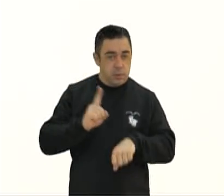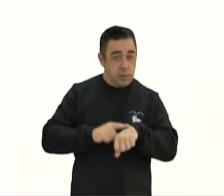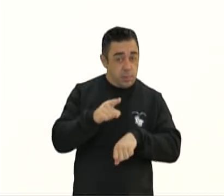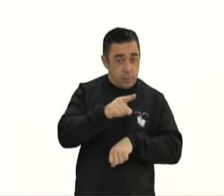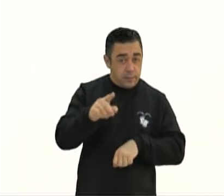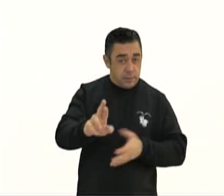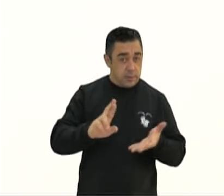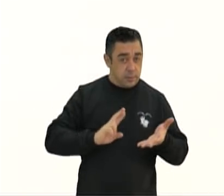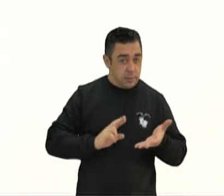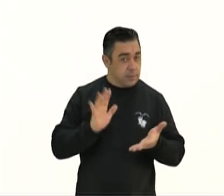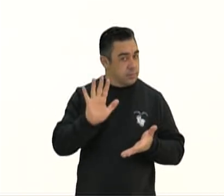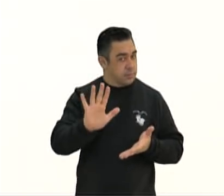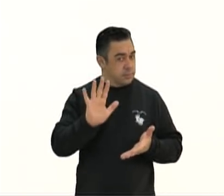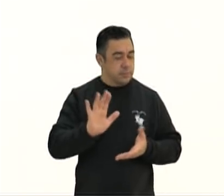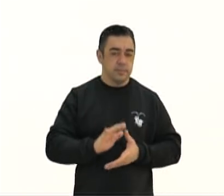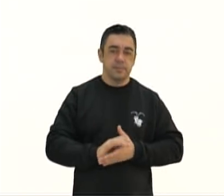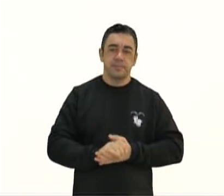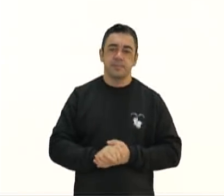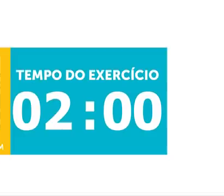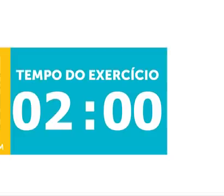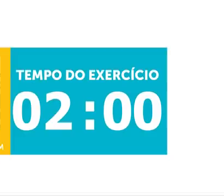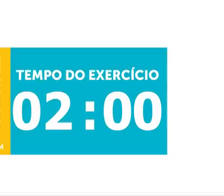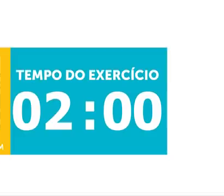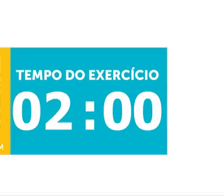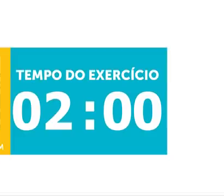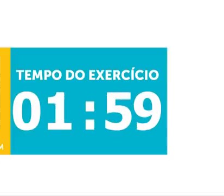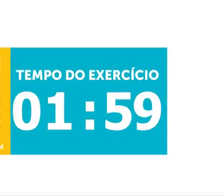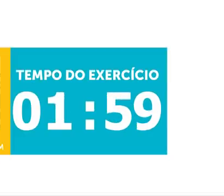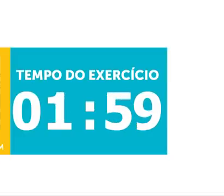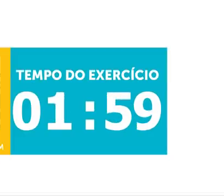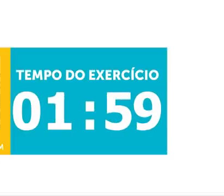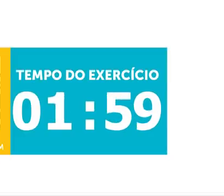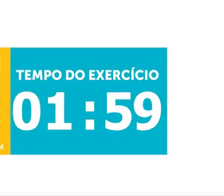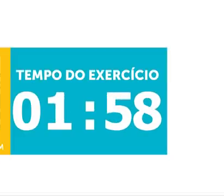para responder. Eu já volto.